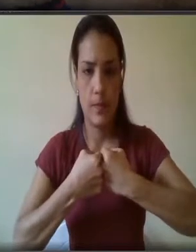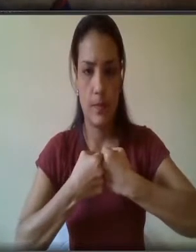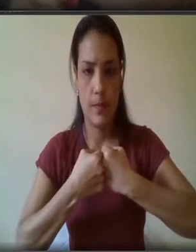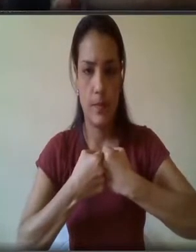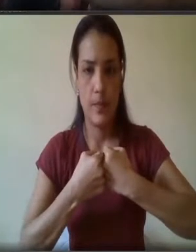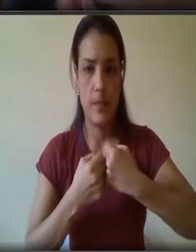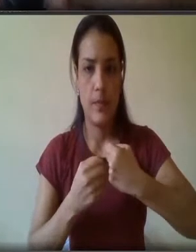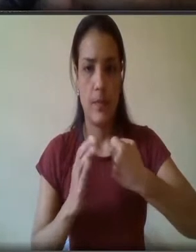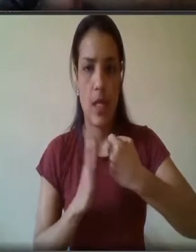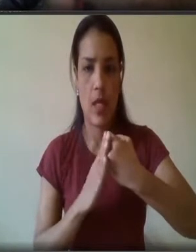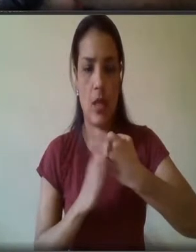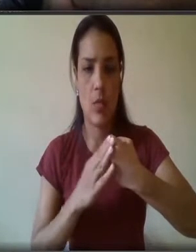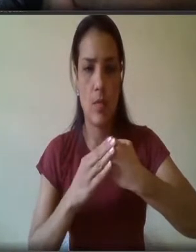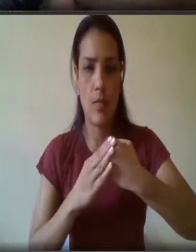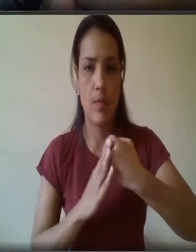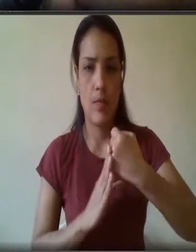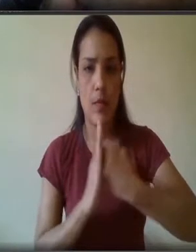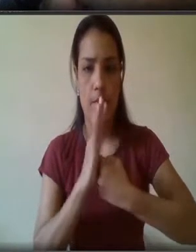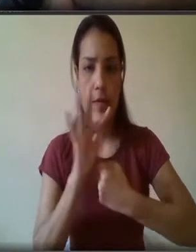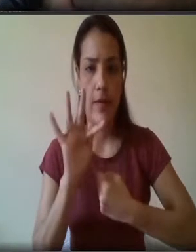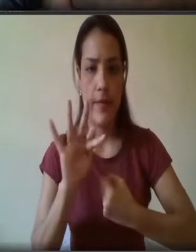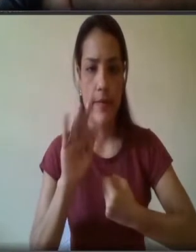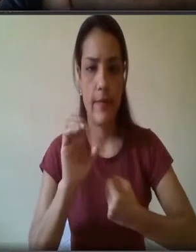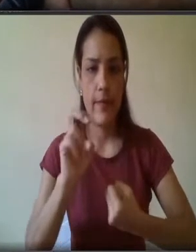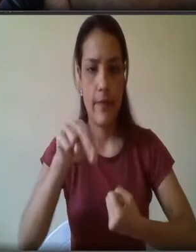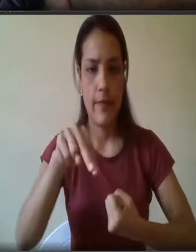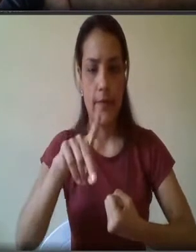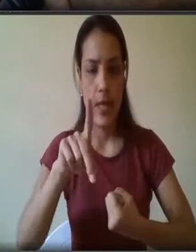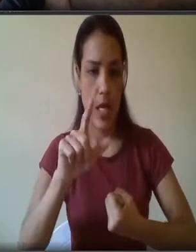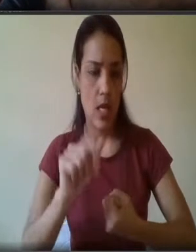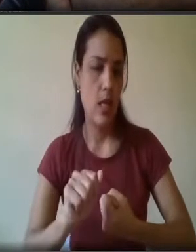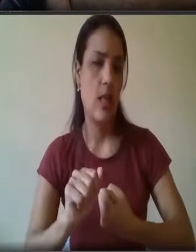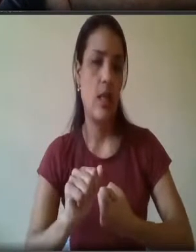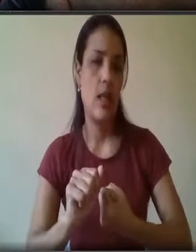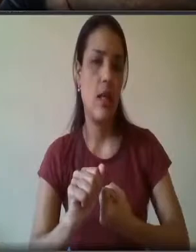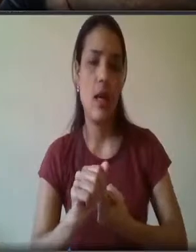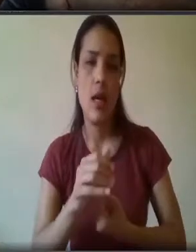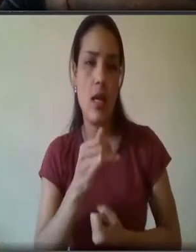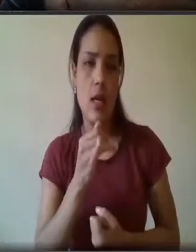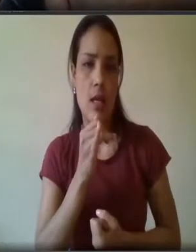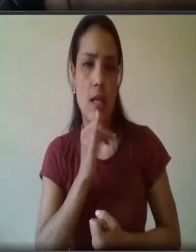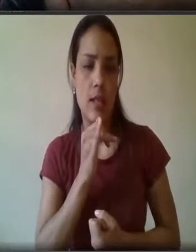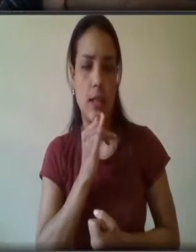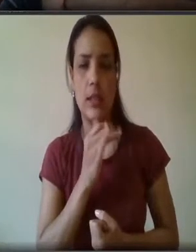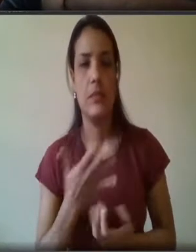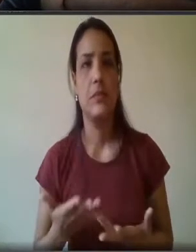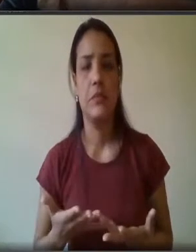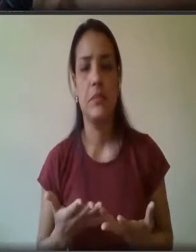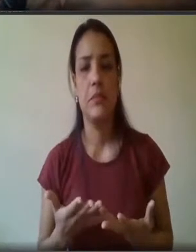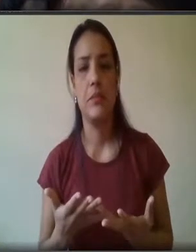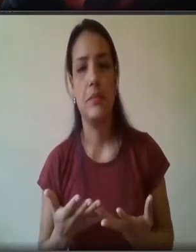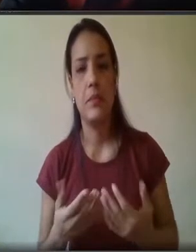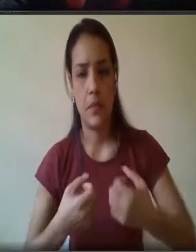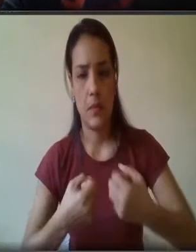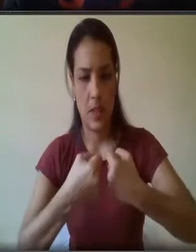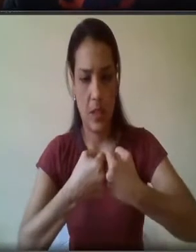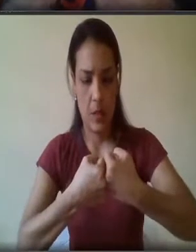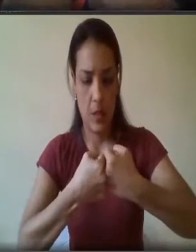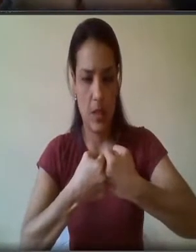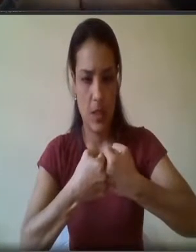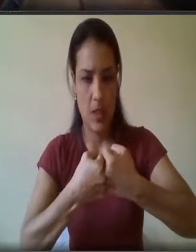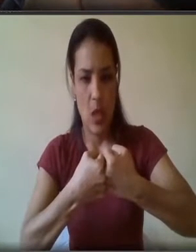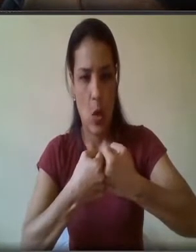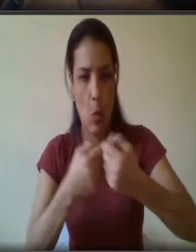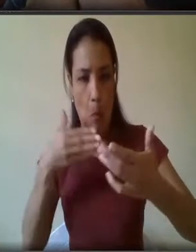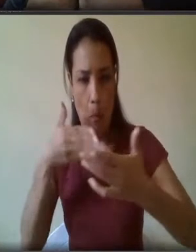fenda. Nessa fenda, fica mais fácil de que o magma possa passar. Então, geralmente, onde